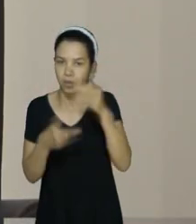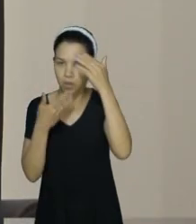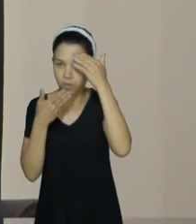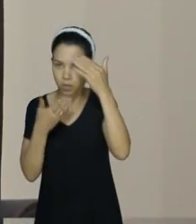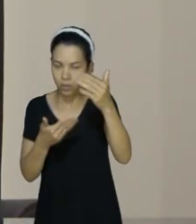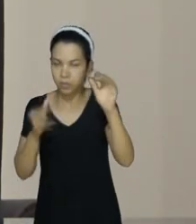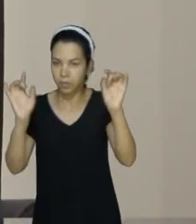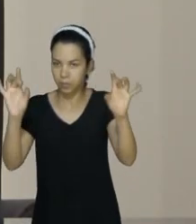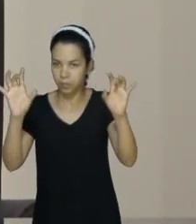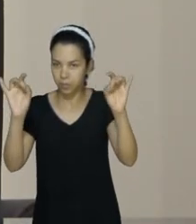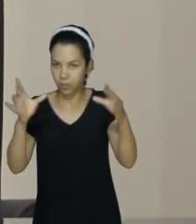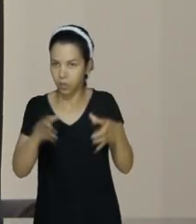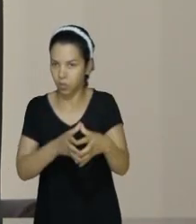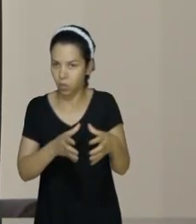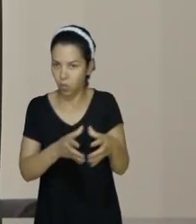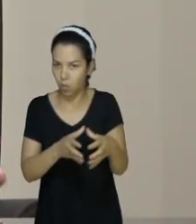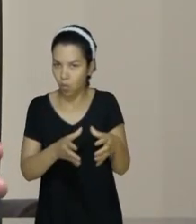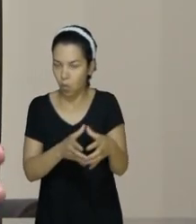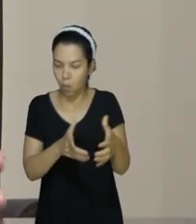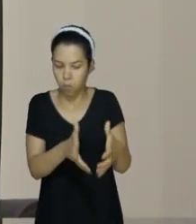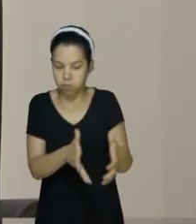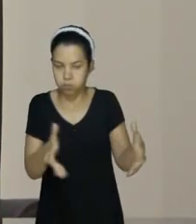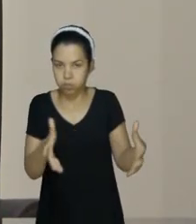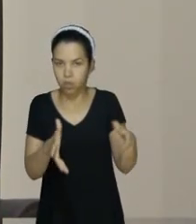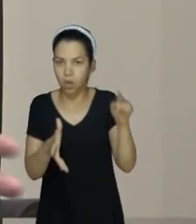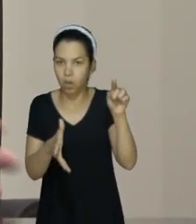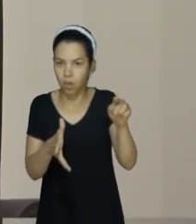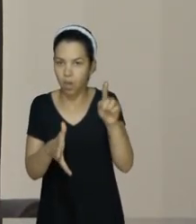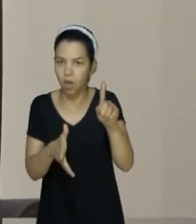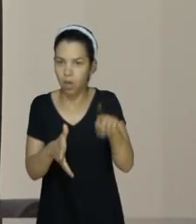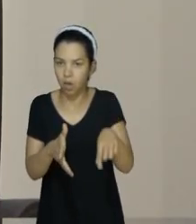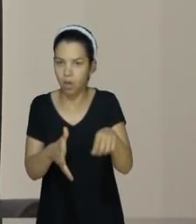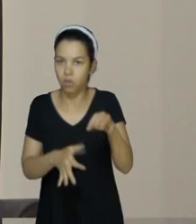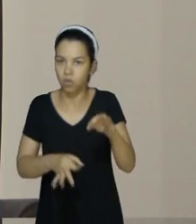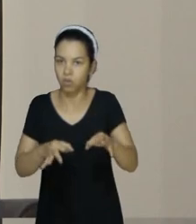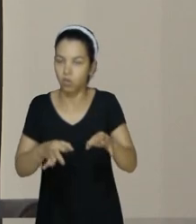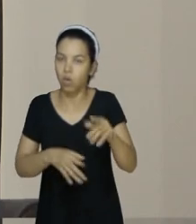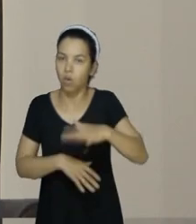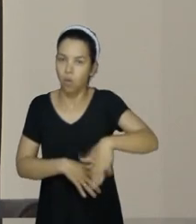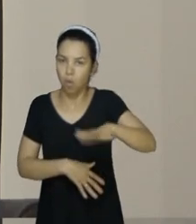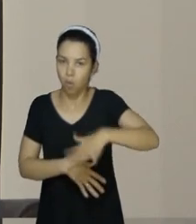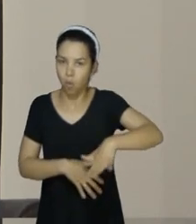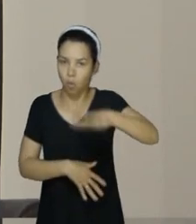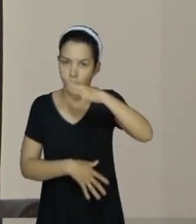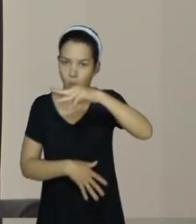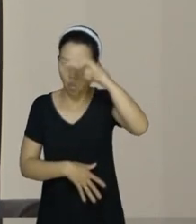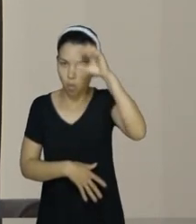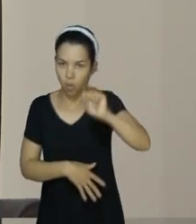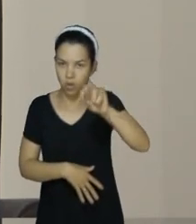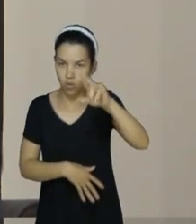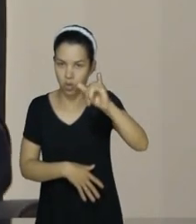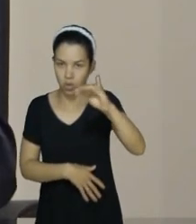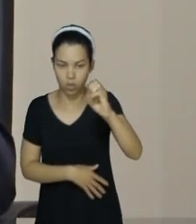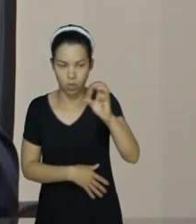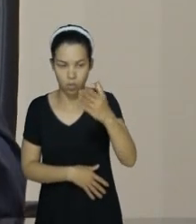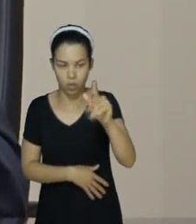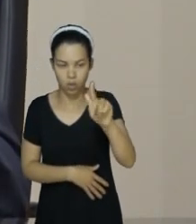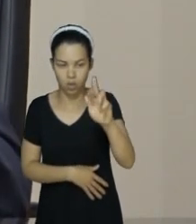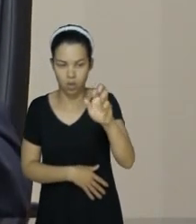maior comitiva que estava lá, que era a comitiva de Rio Grande do Norte, e que eu tenho certeza foi uma